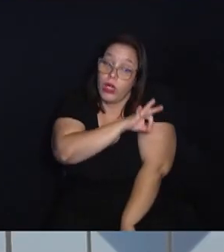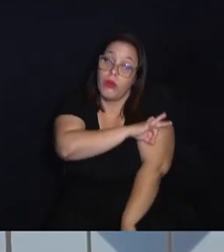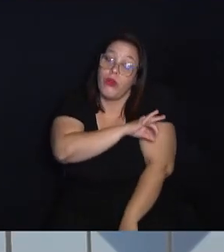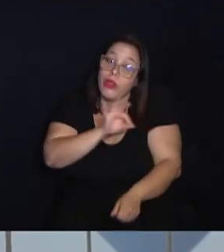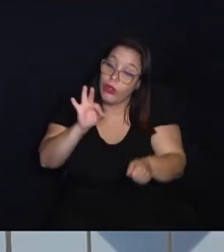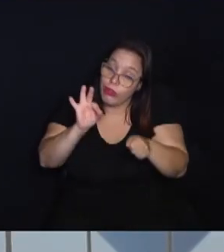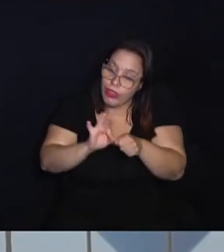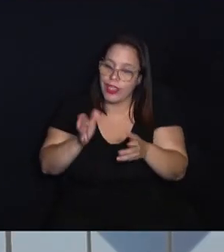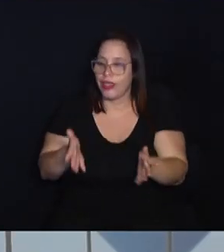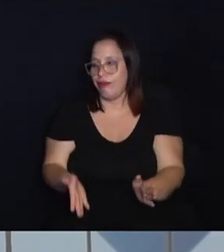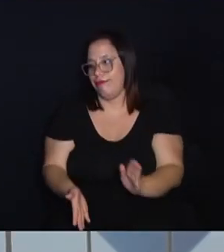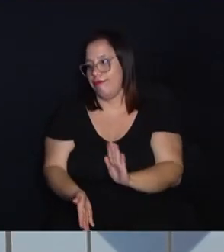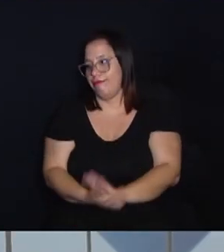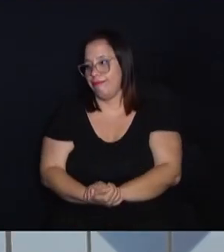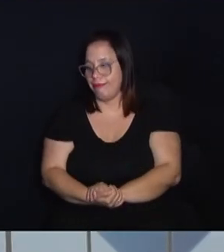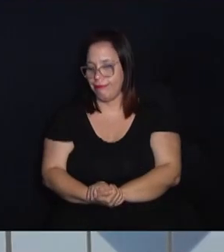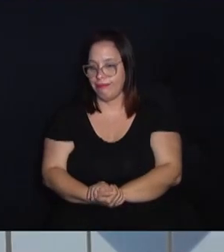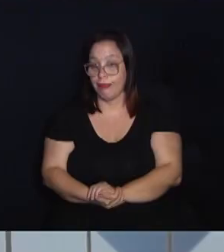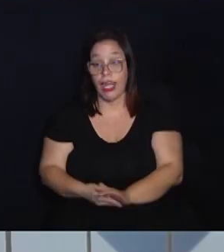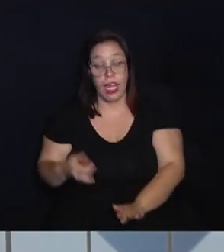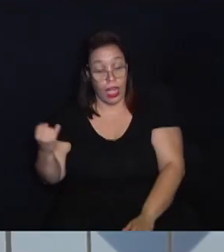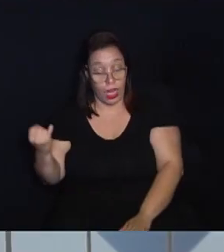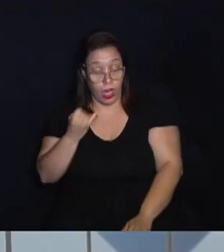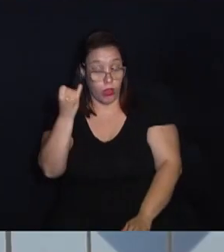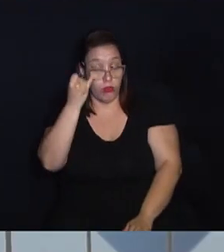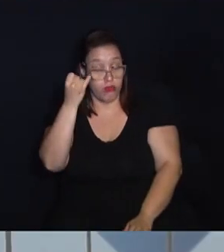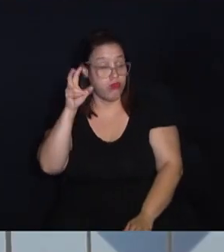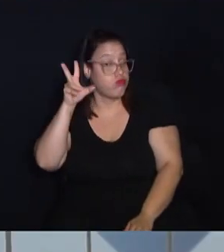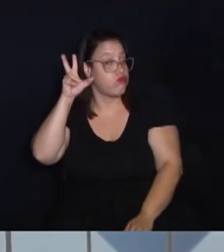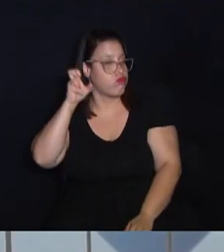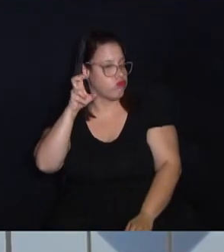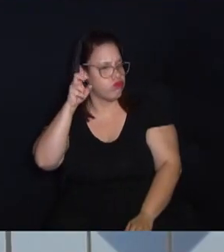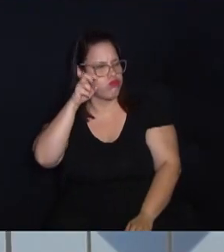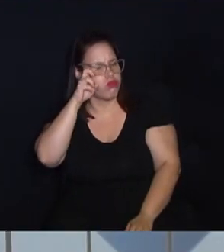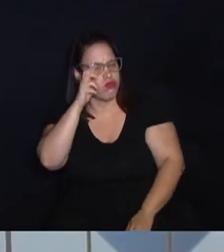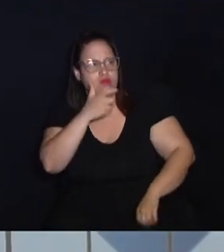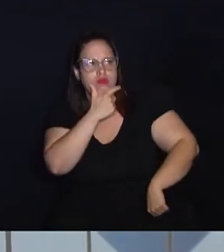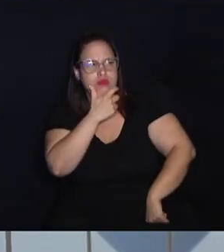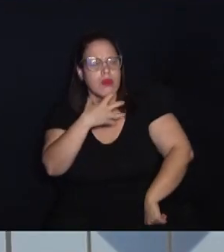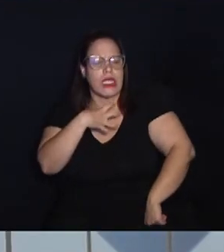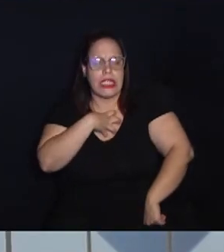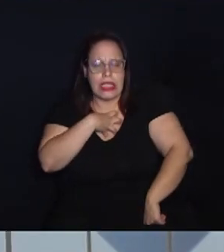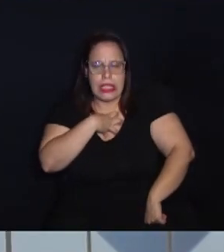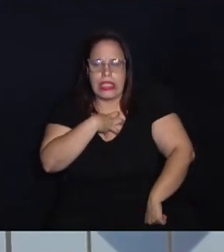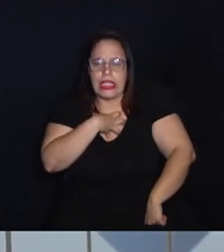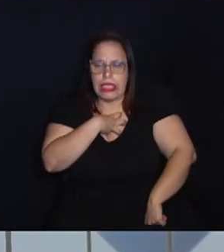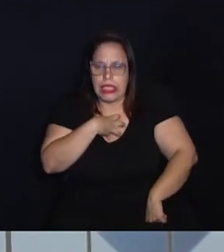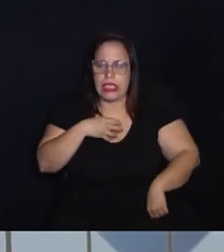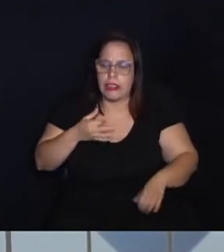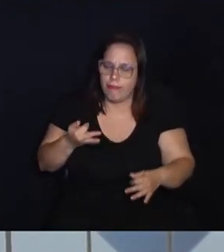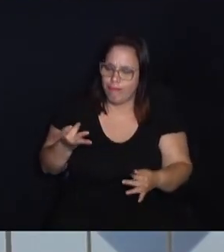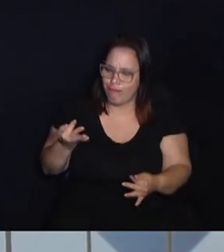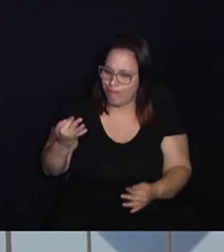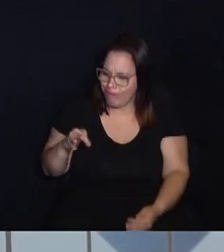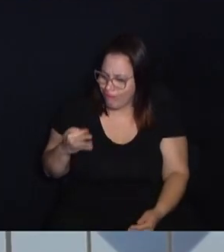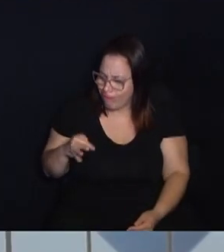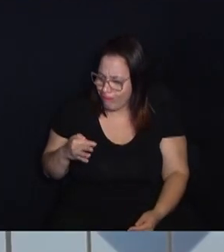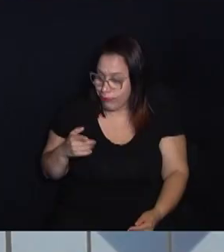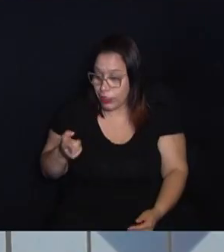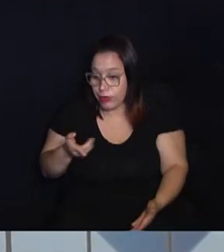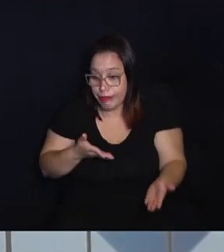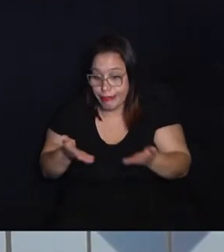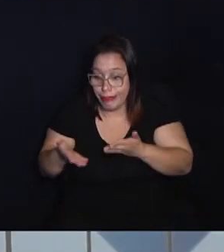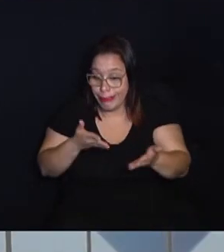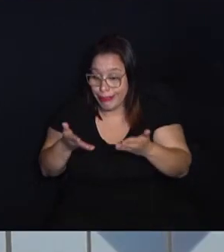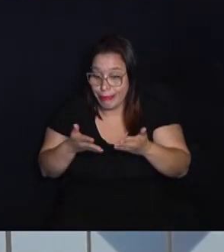mostra também a importância do vereador, que ouve, que acompanha, sente as dores, conhece as dificuldades e naquele instrumento